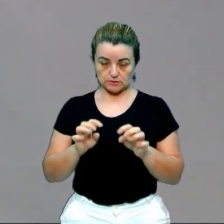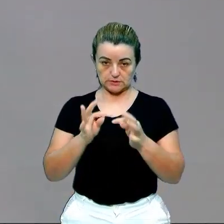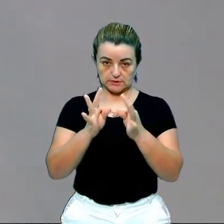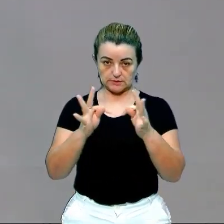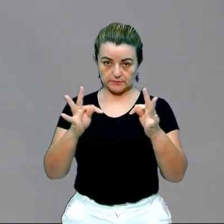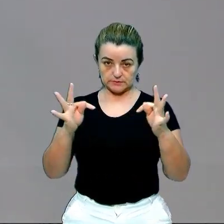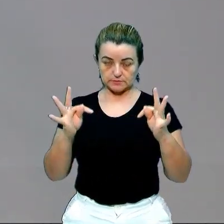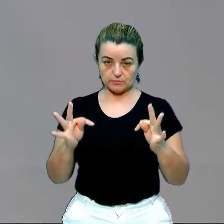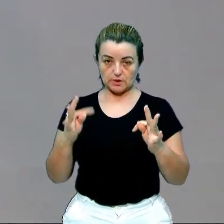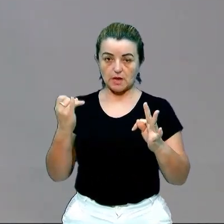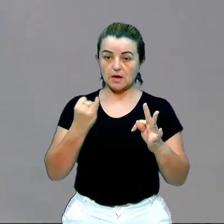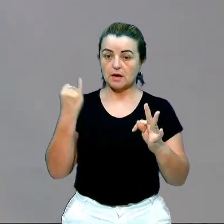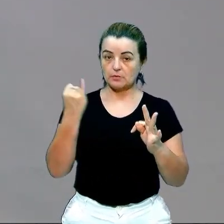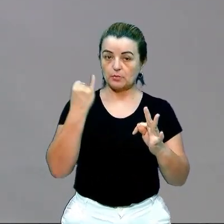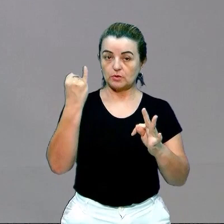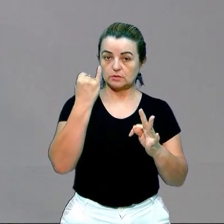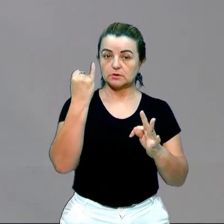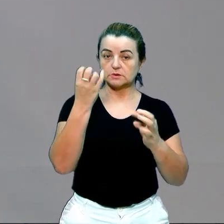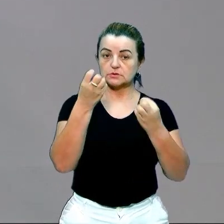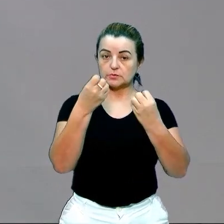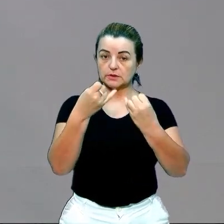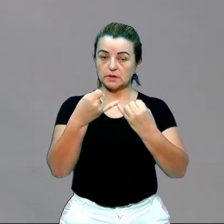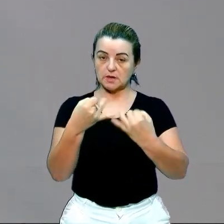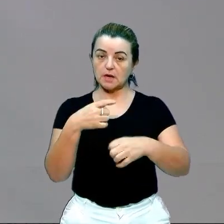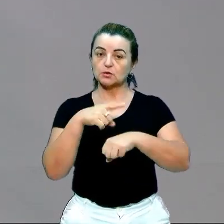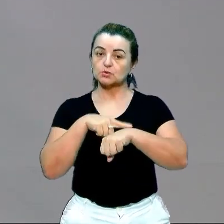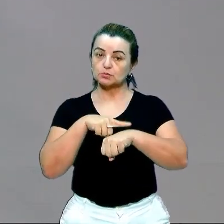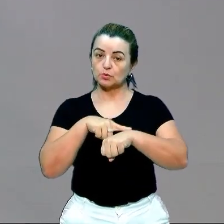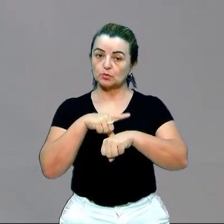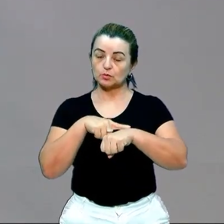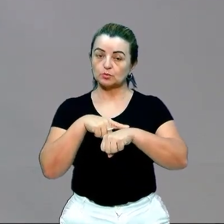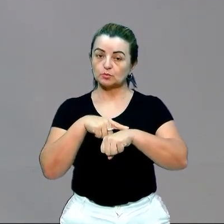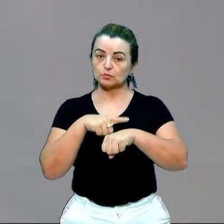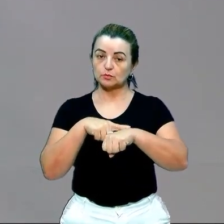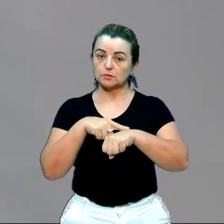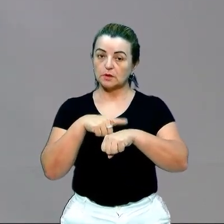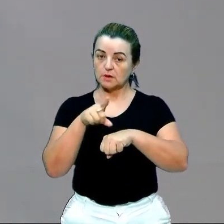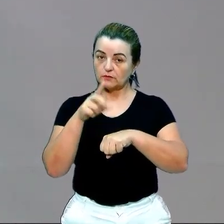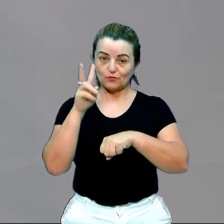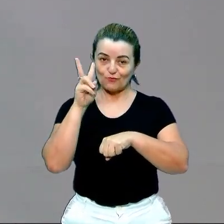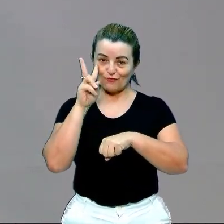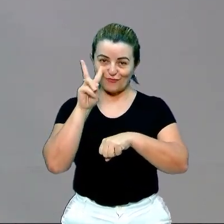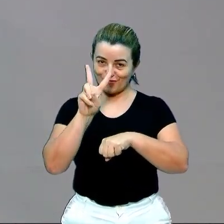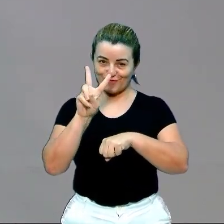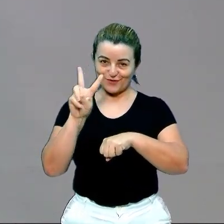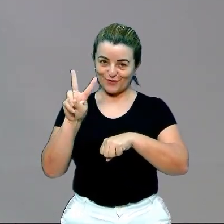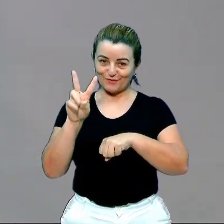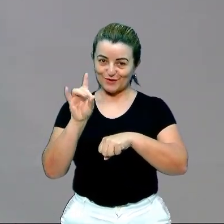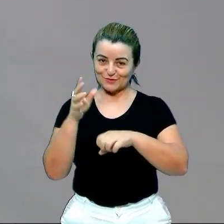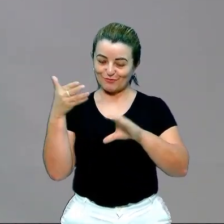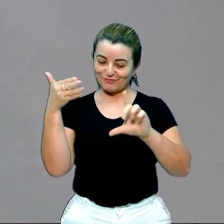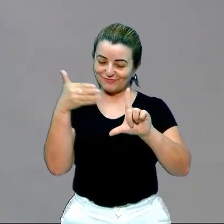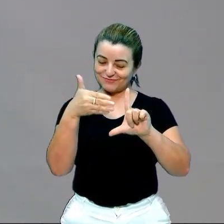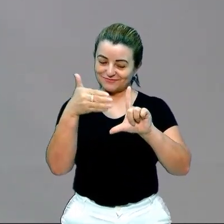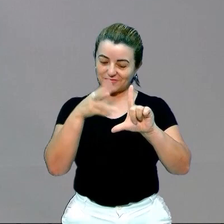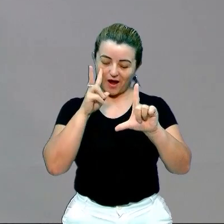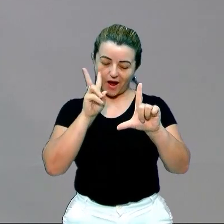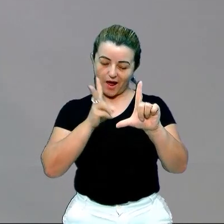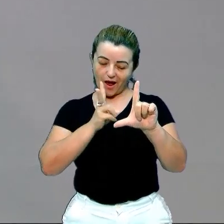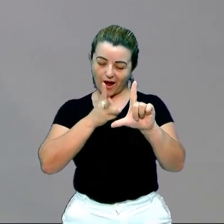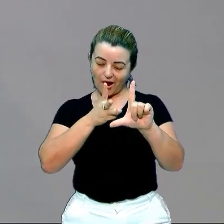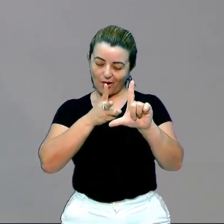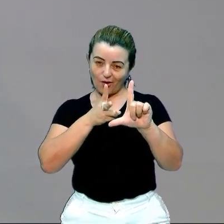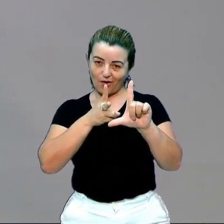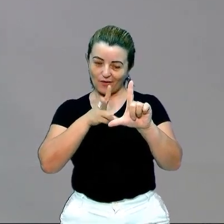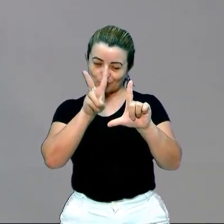que importa dizer para vocês nesse momento é como eu falei na primeira aula. Para quem não viu, é só acessar a nossa plataforma, assista com cuidado,